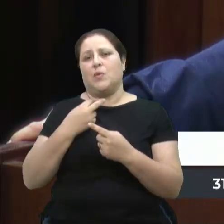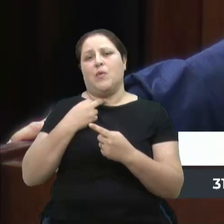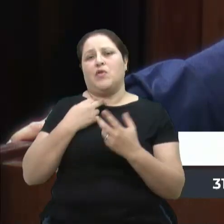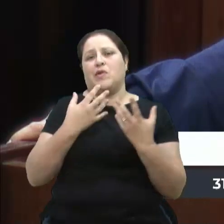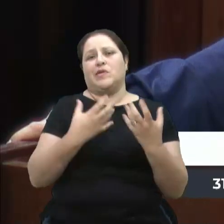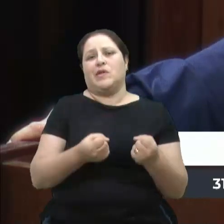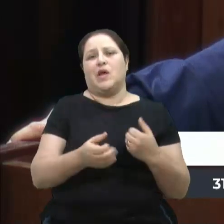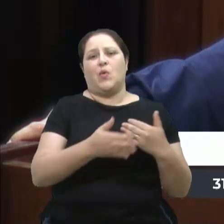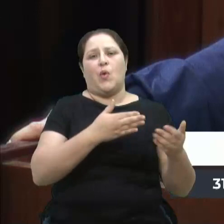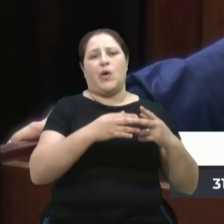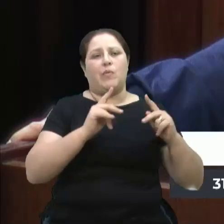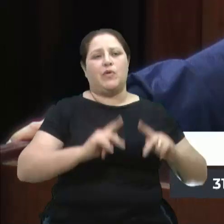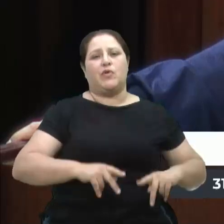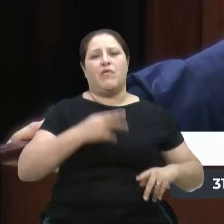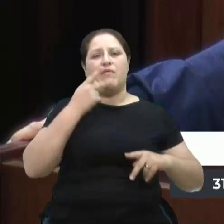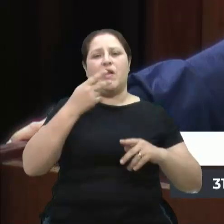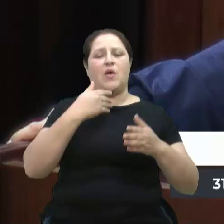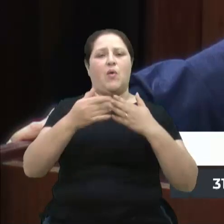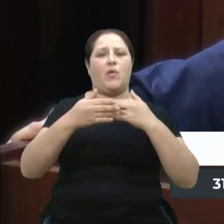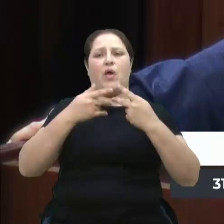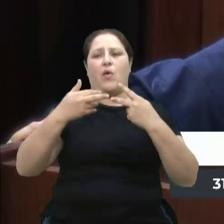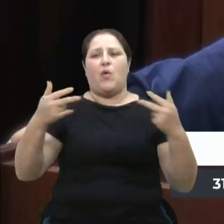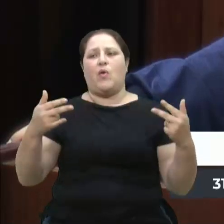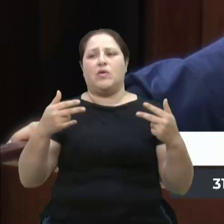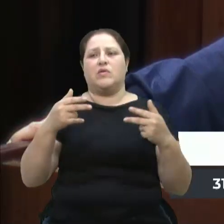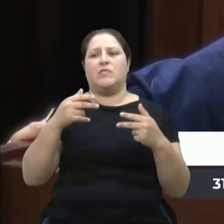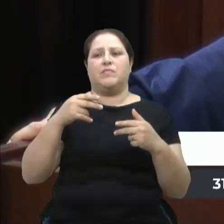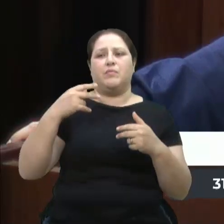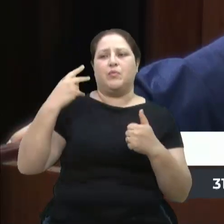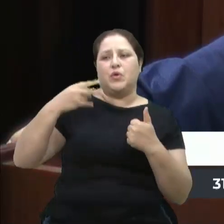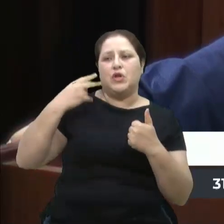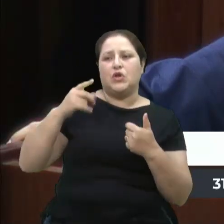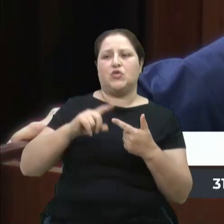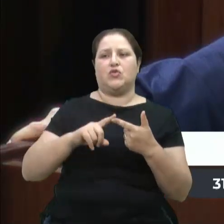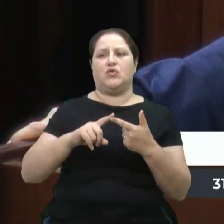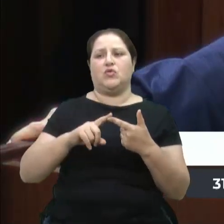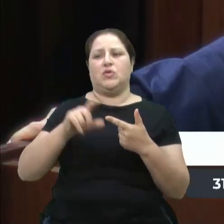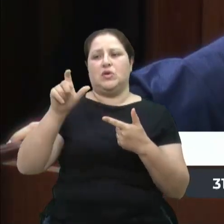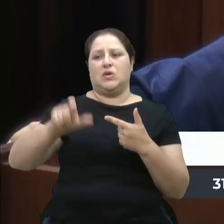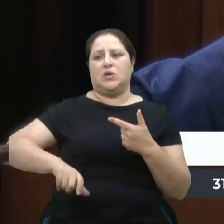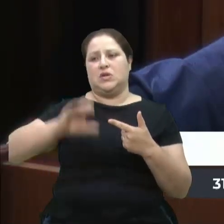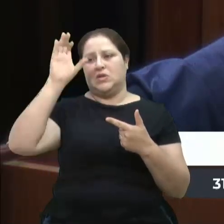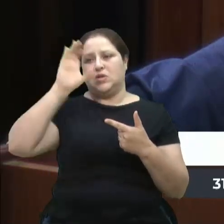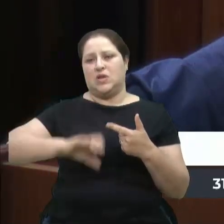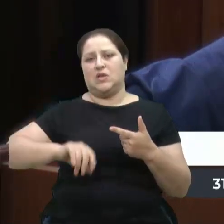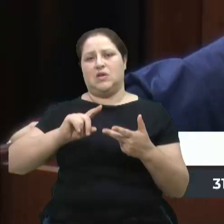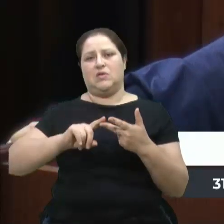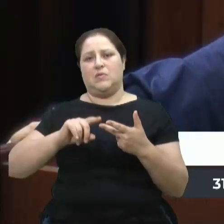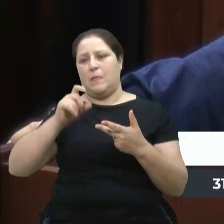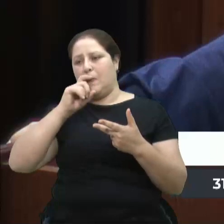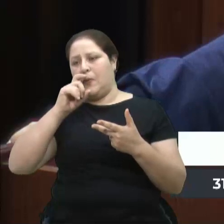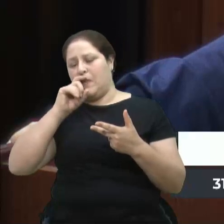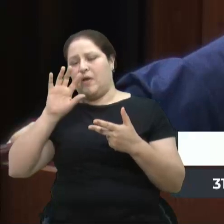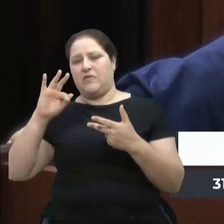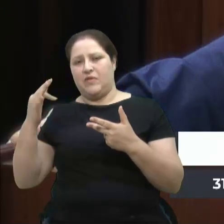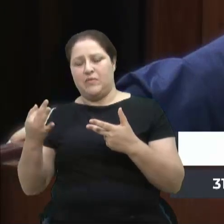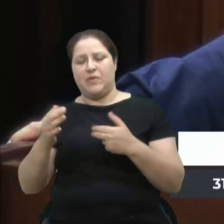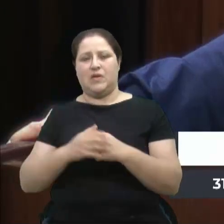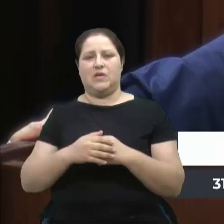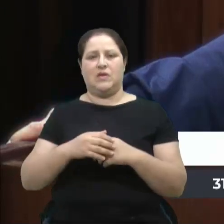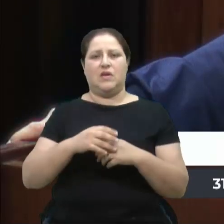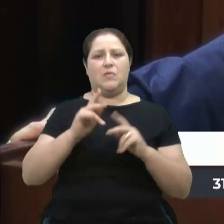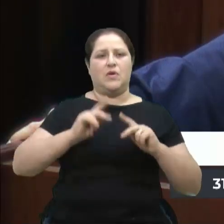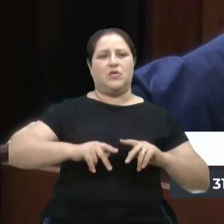coisa para político, para cidadão, para um pai de família, nas redes sociais, e tudo passa impune. Não acho que tem que